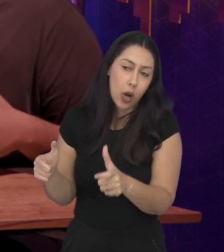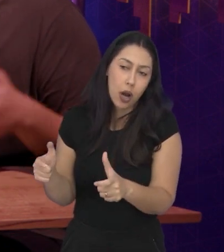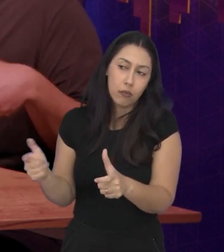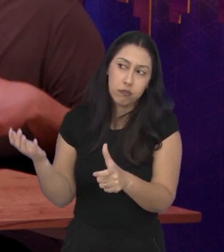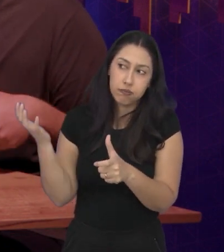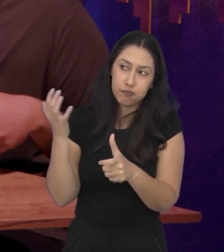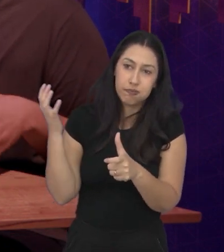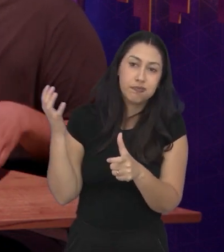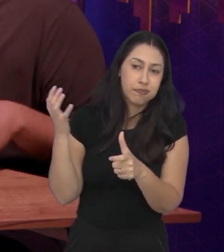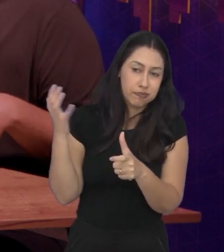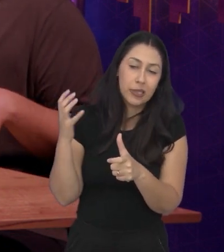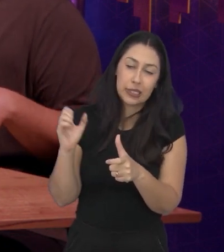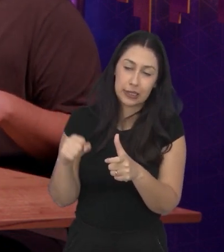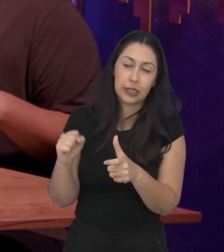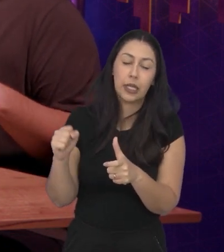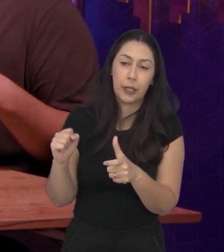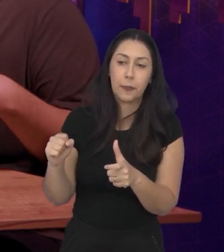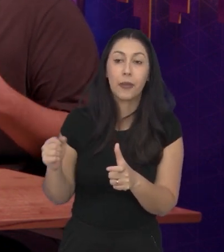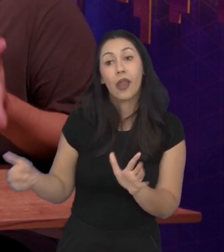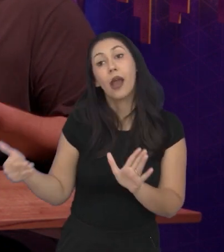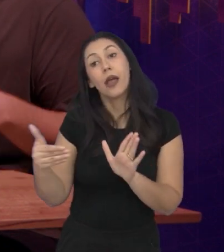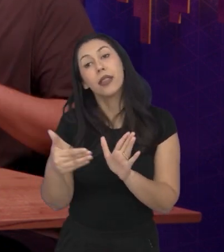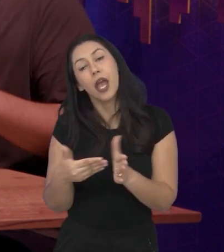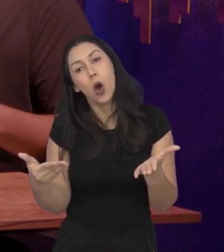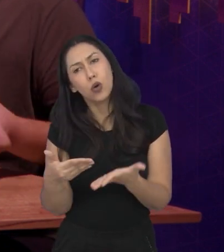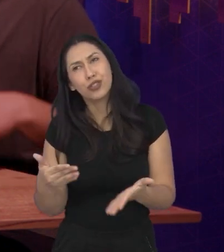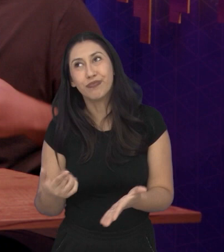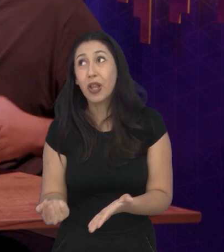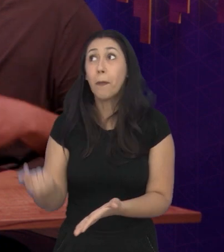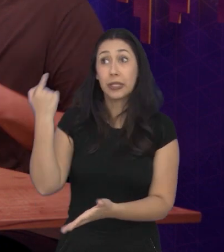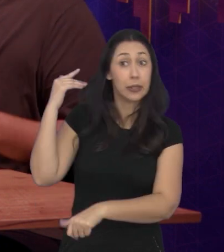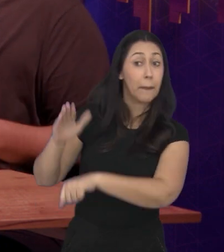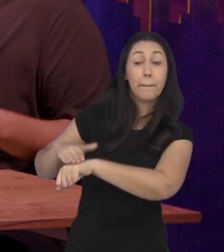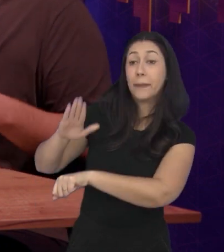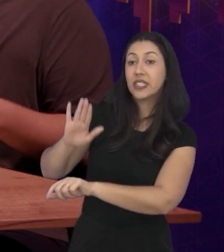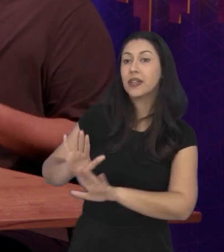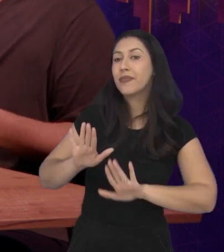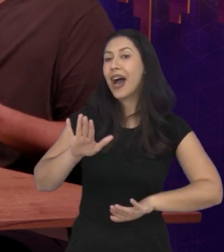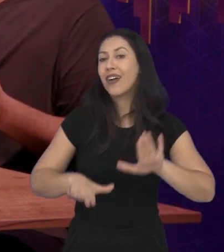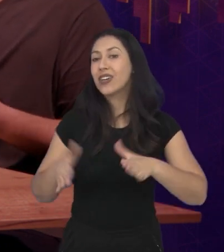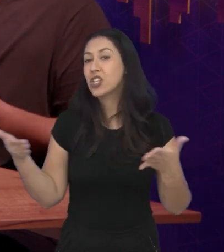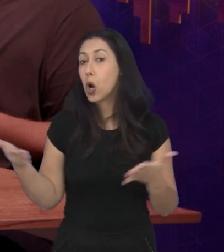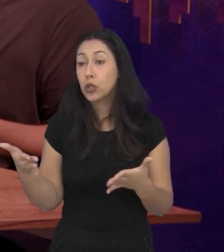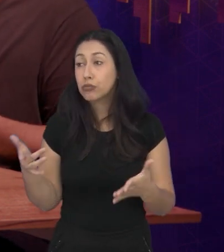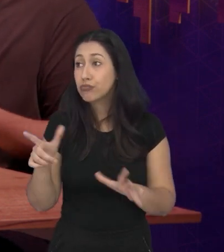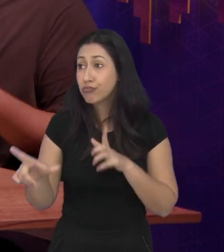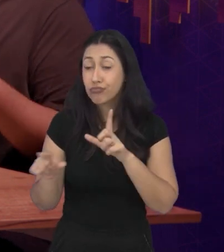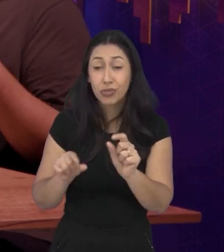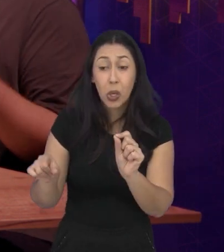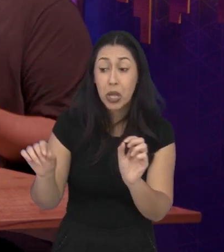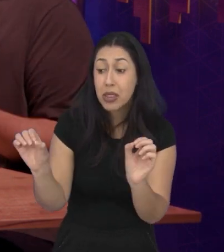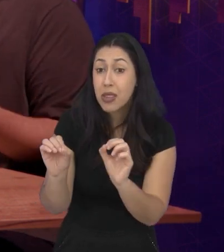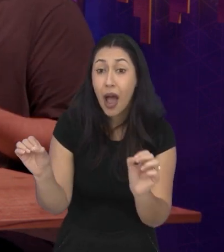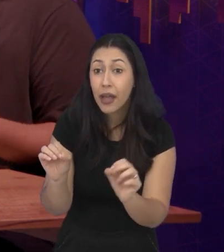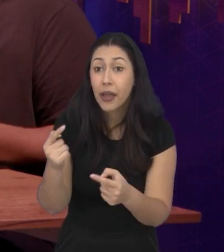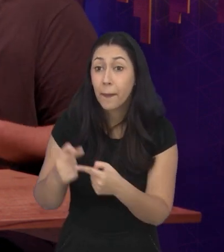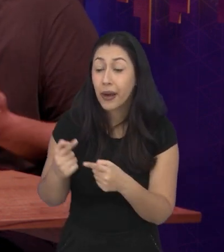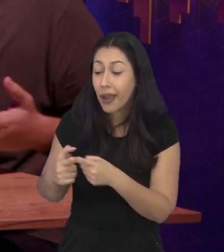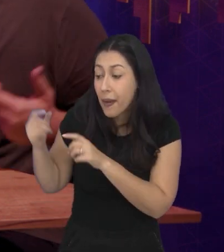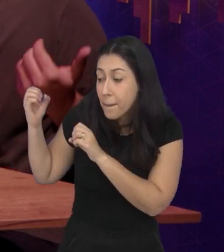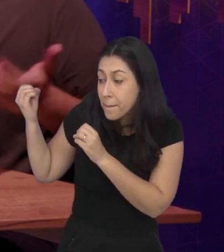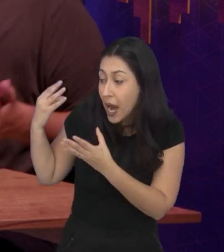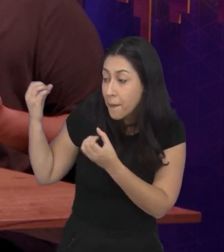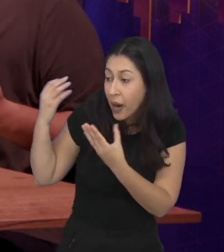Muita gente, ainda hoje, acredito que até antigamente mais, mas ainda hoje muita gente acaba não tendo escolha, né? Na nossa